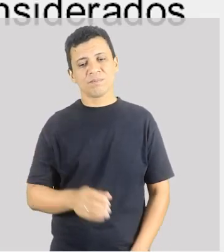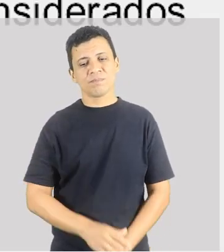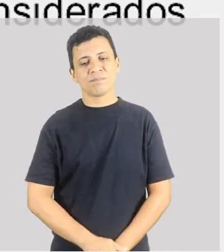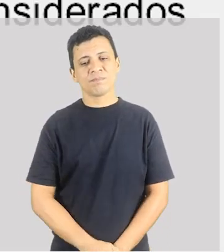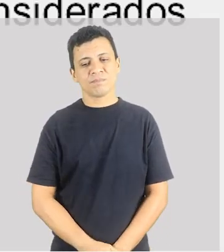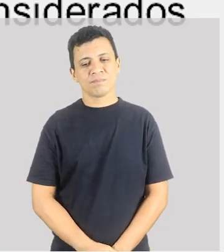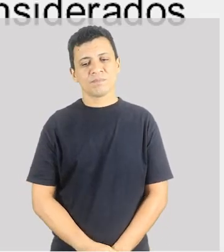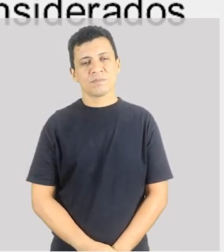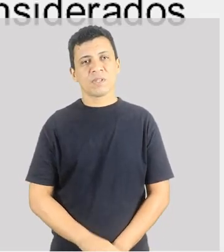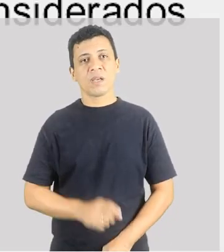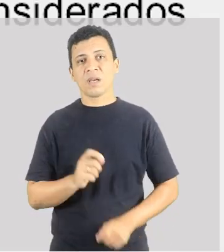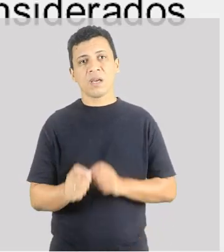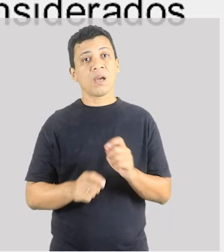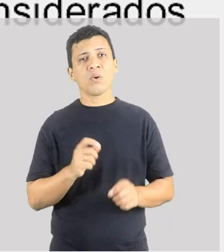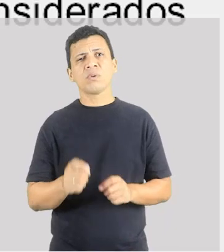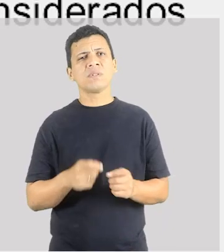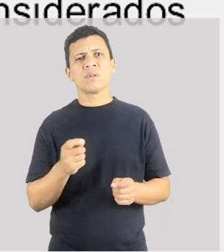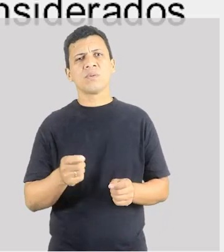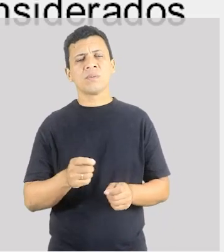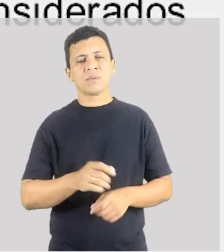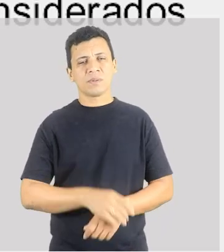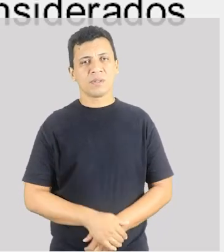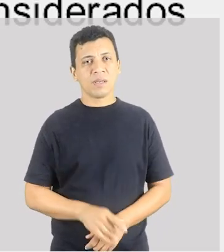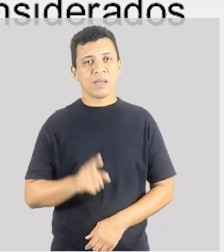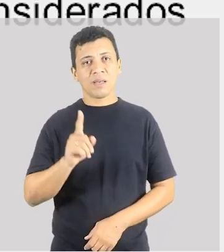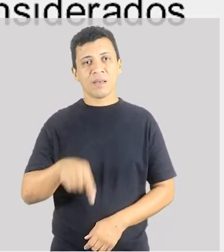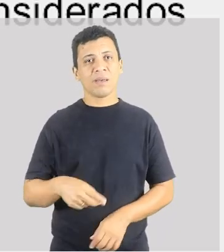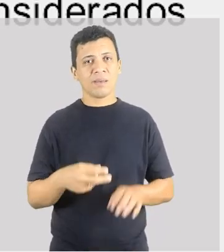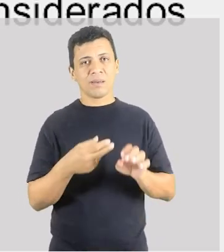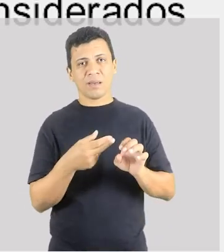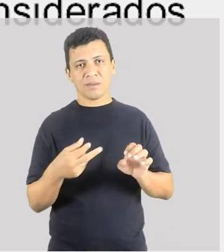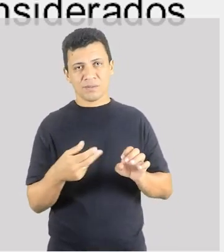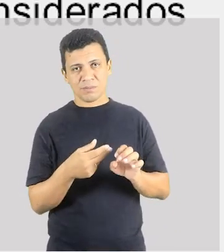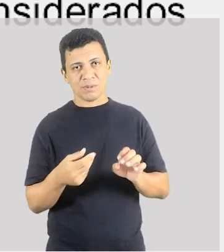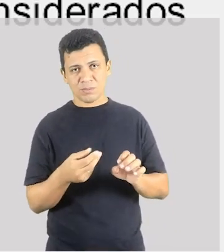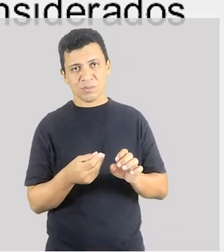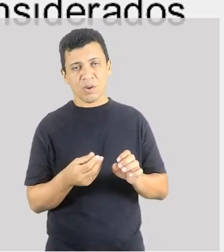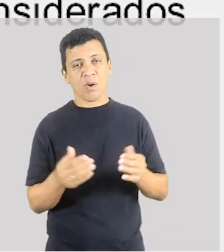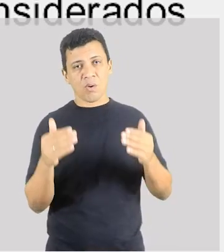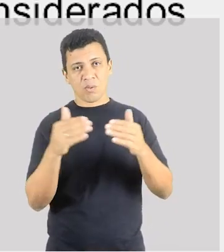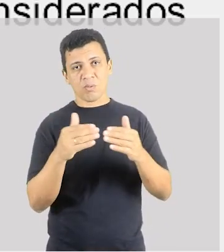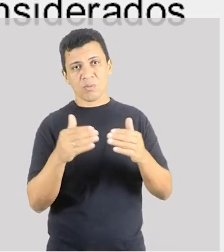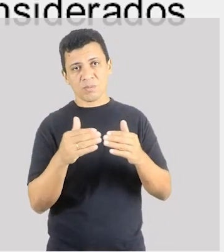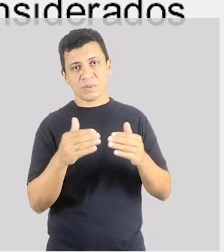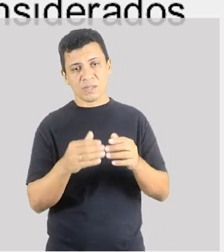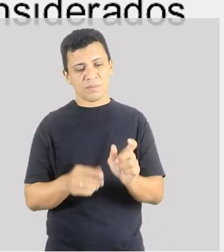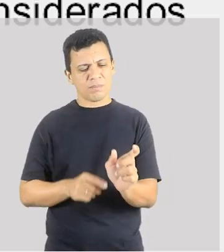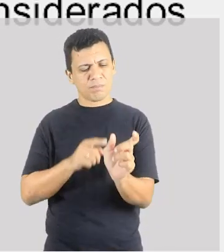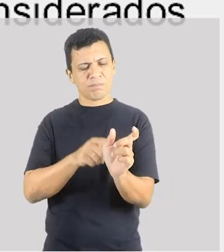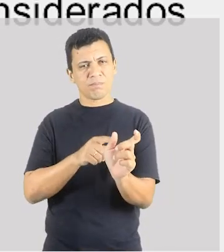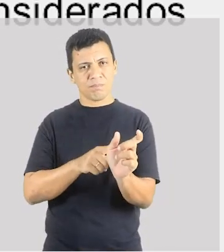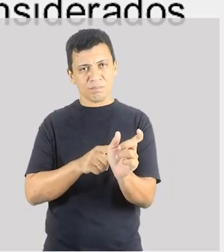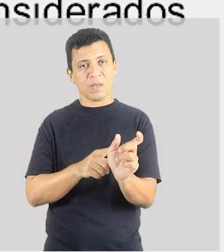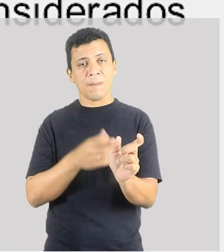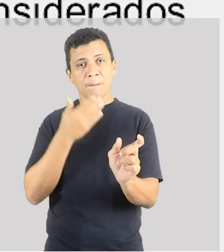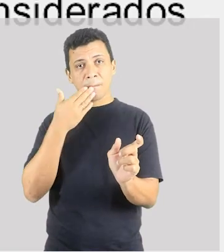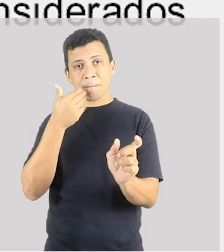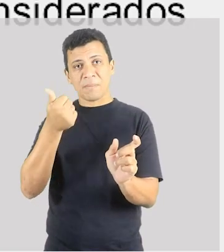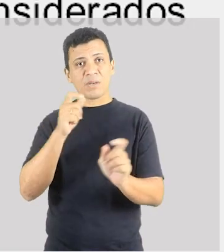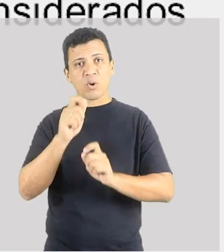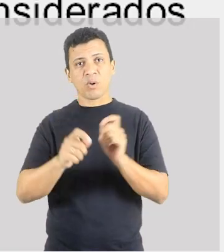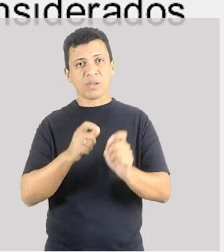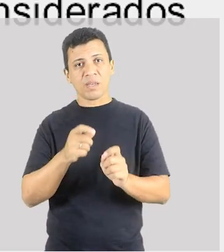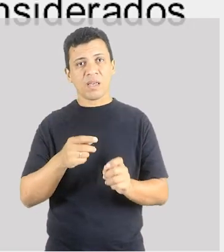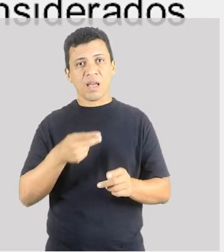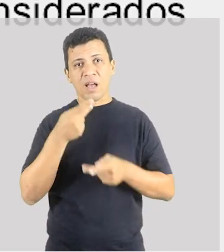infixos O que são os infixos são elementos que nós vamos associar ao Radical para melhorar a